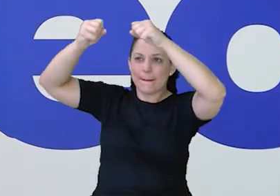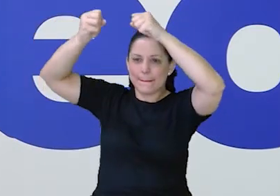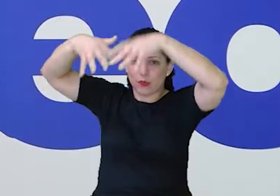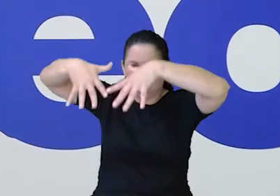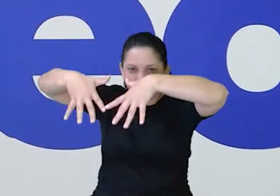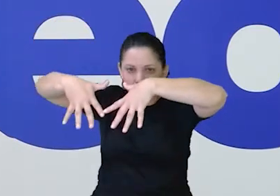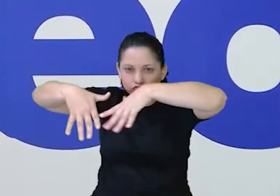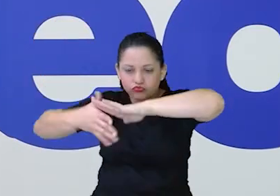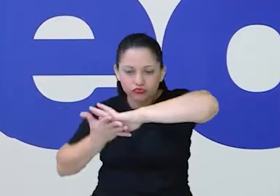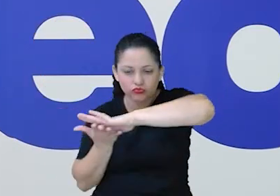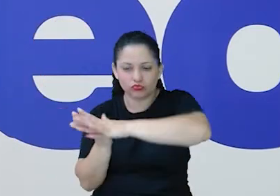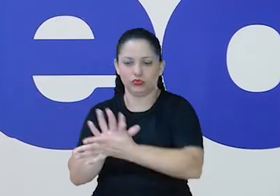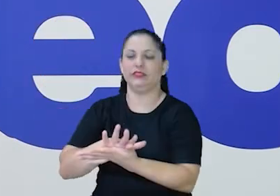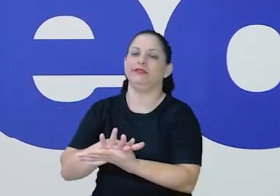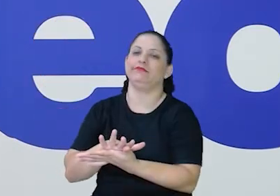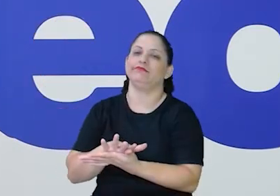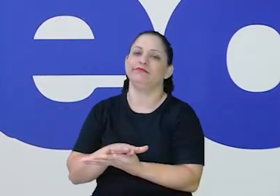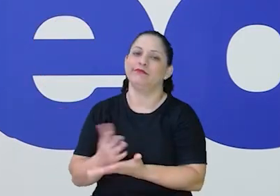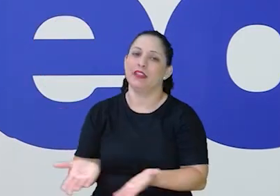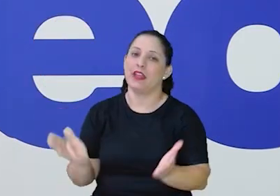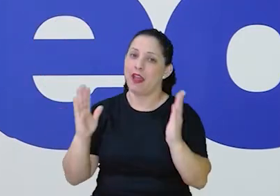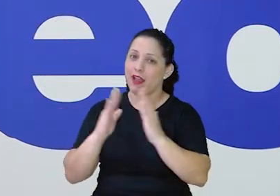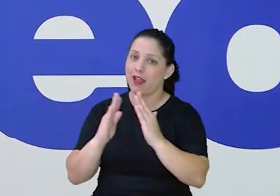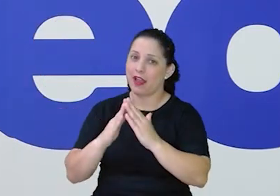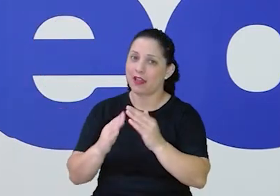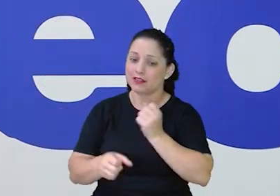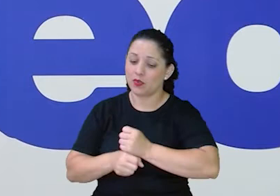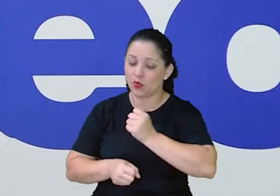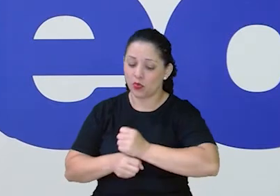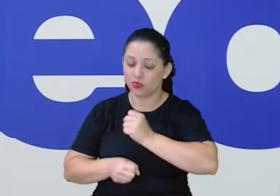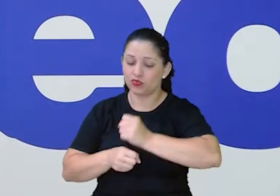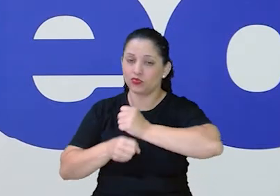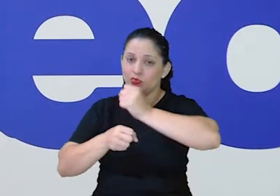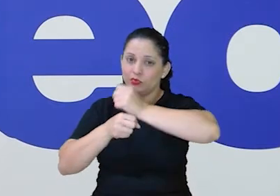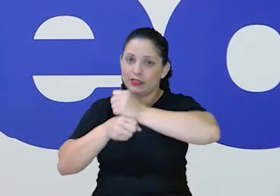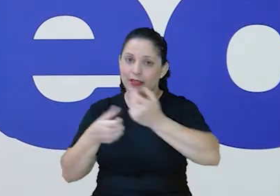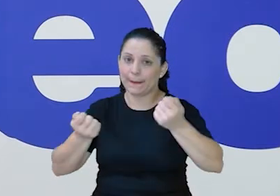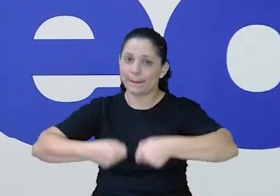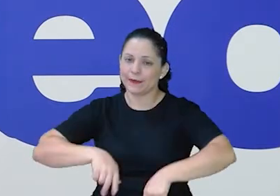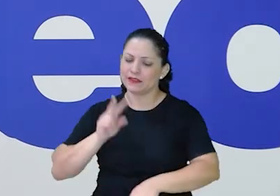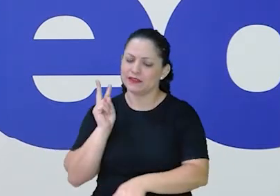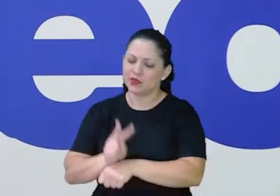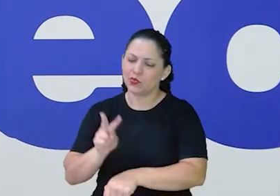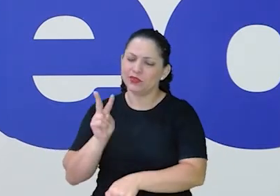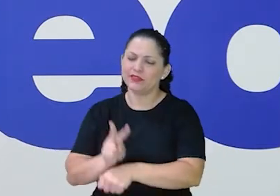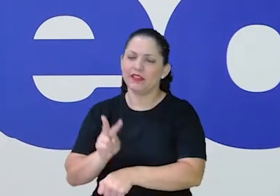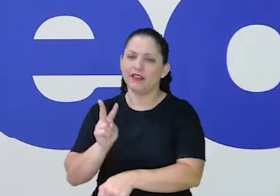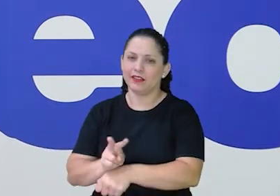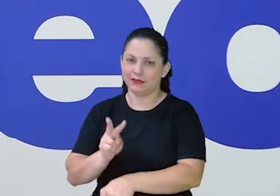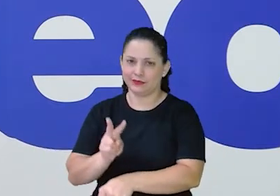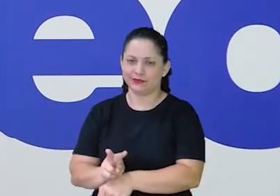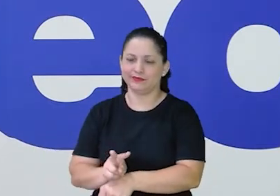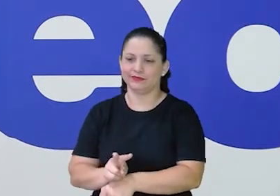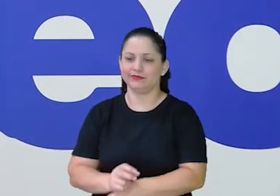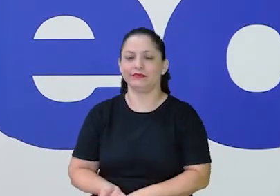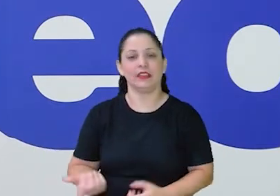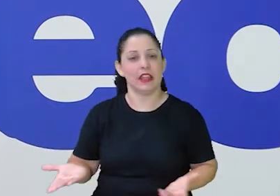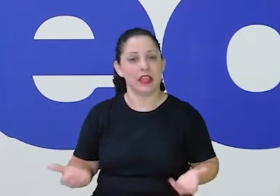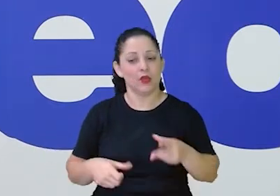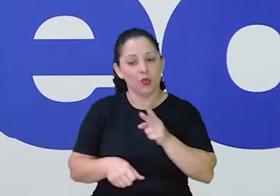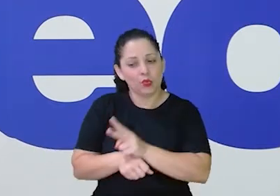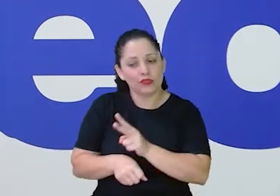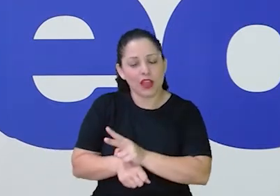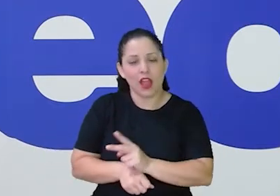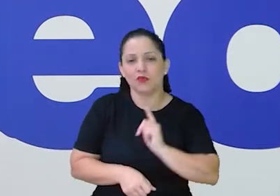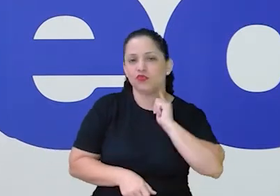né? A gente, se for construir em área de morro, tem que ter muitos cuidados. Cuidado com o corte da barreira, cuidado para não estar jogando lixo,